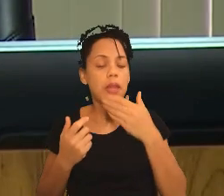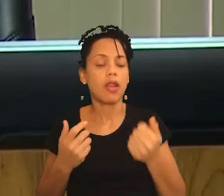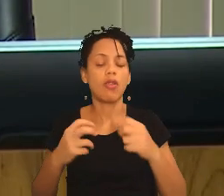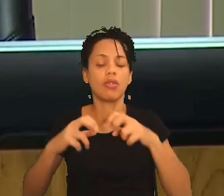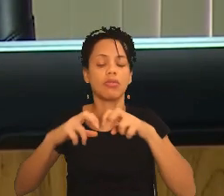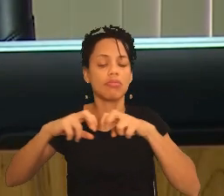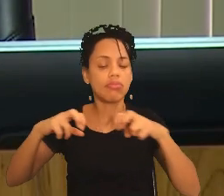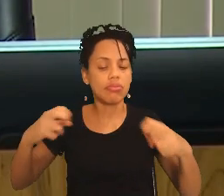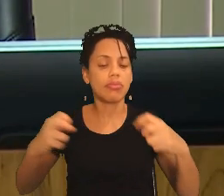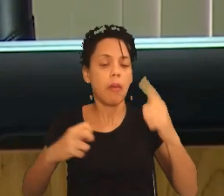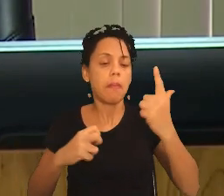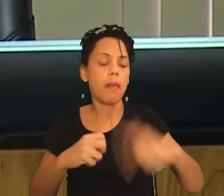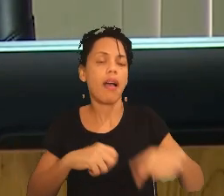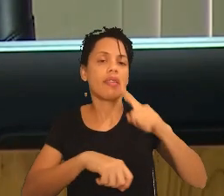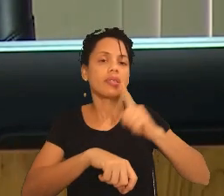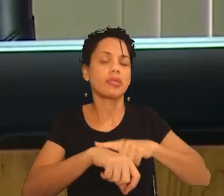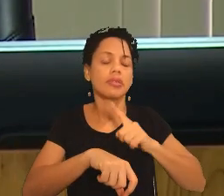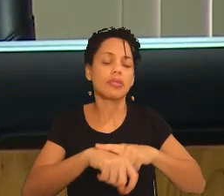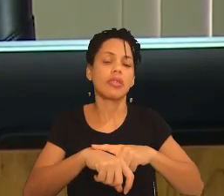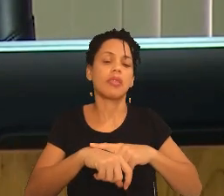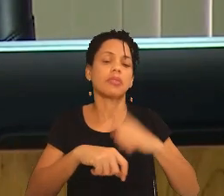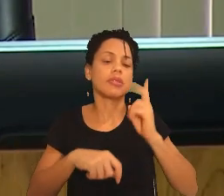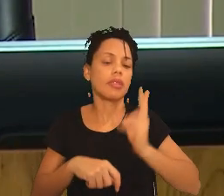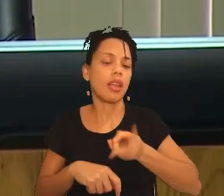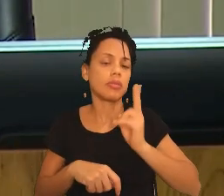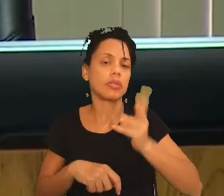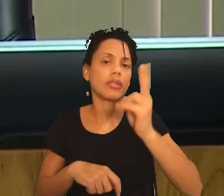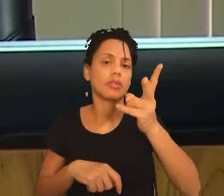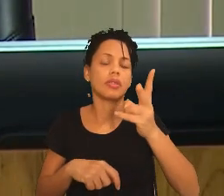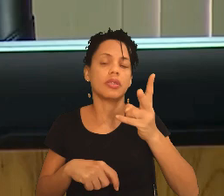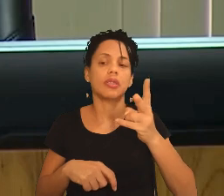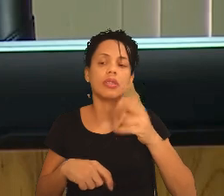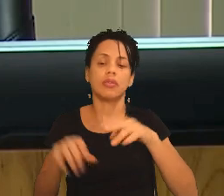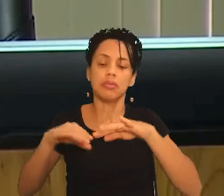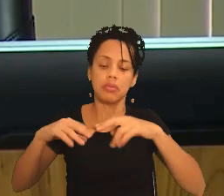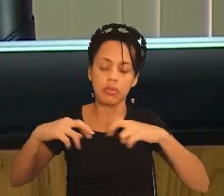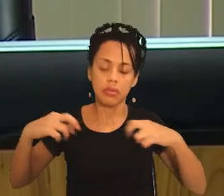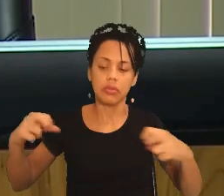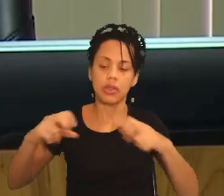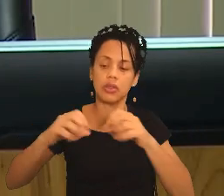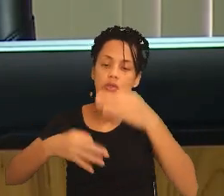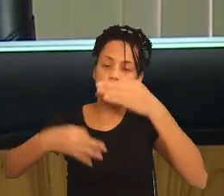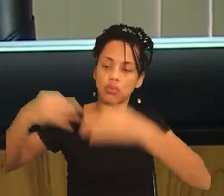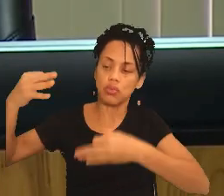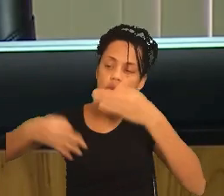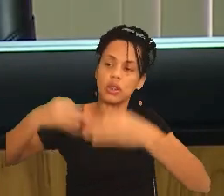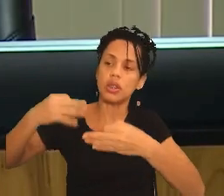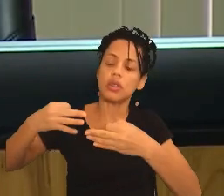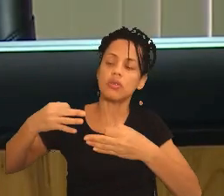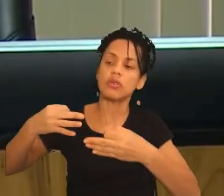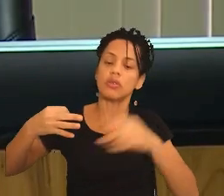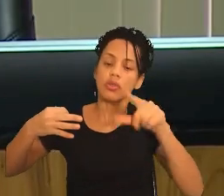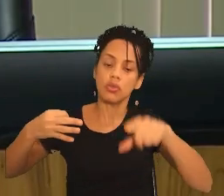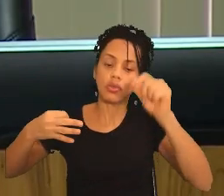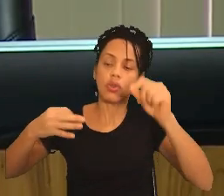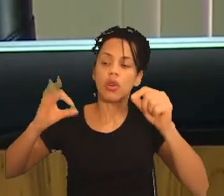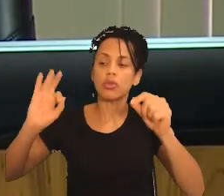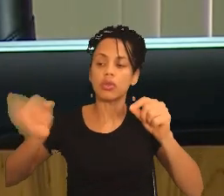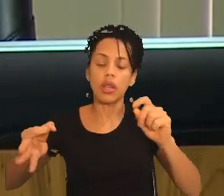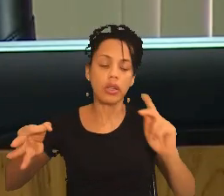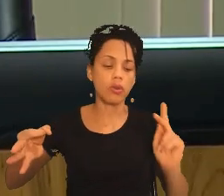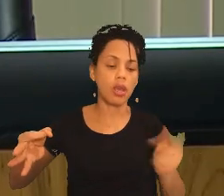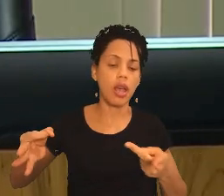nossa situação lá, desde que a gente comece a dialogar mais. Quem dera se a gente pudesse ter mais espaço